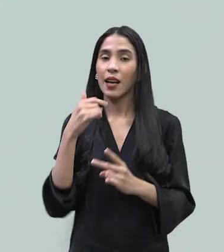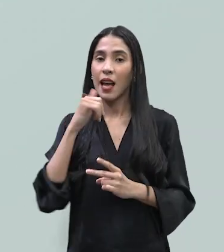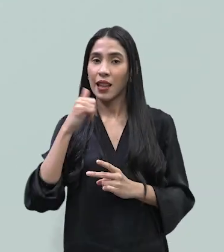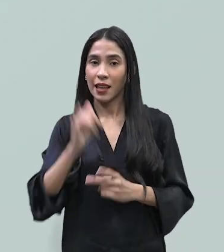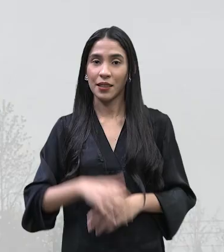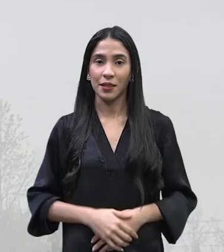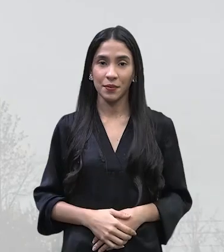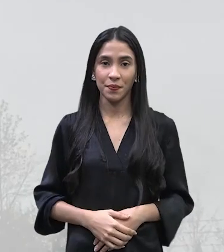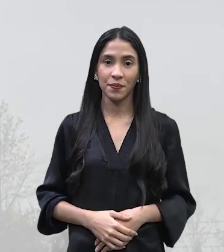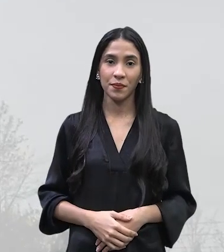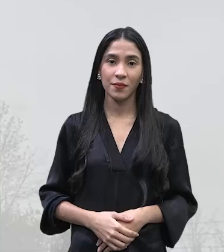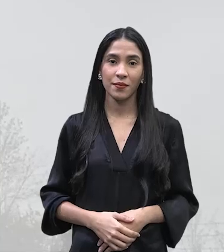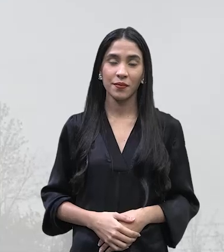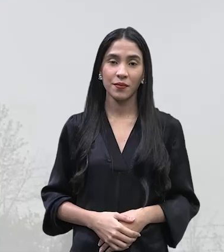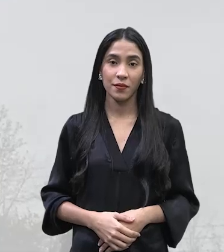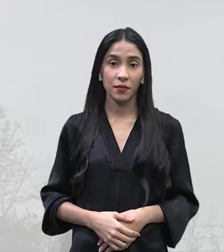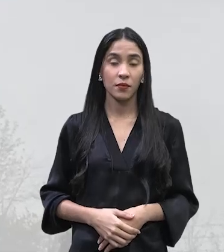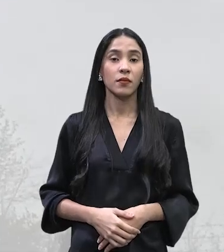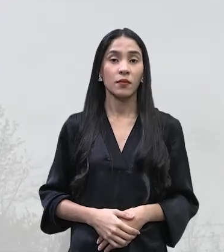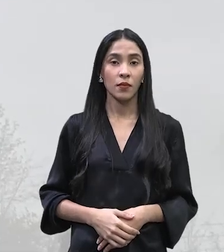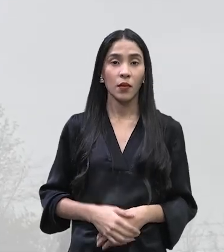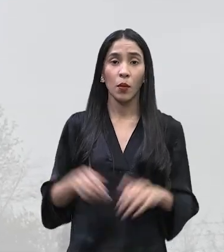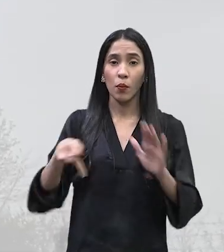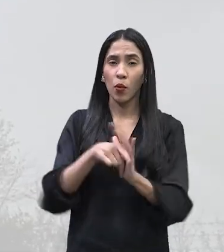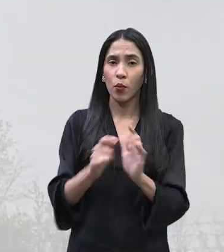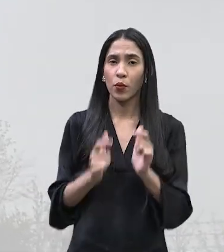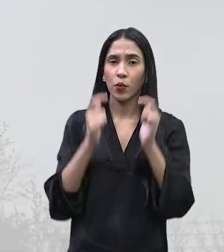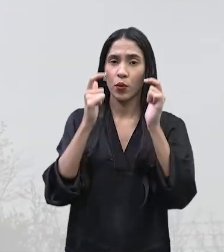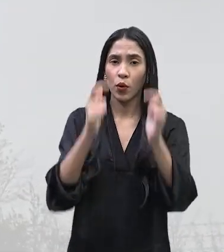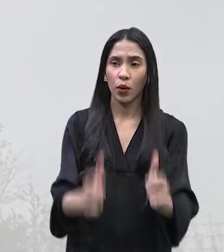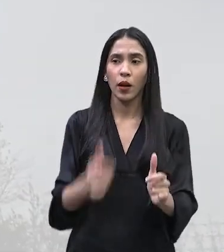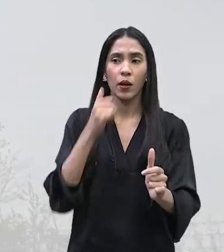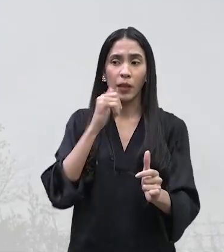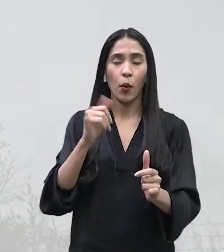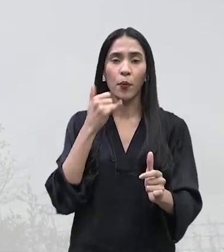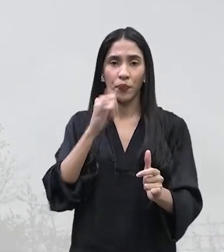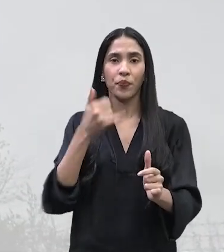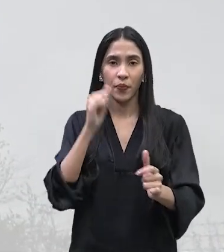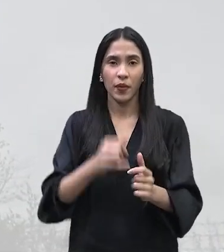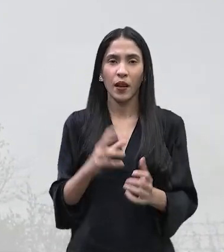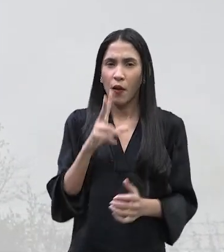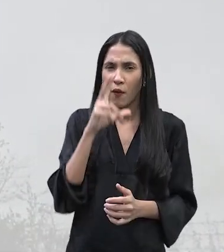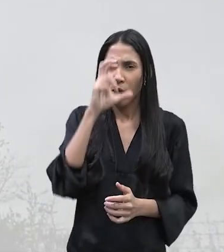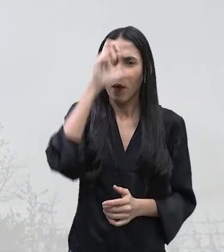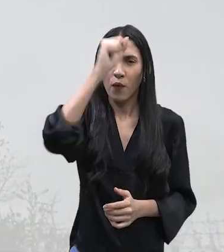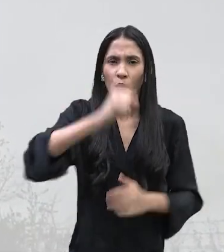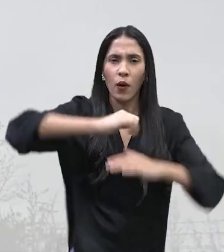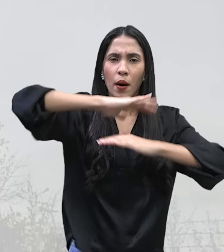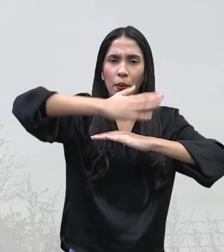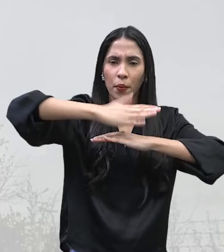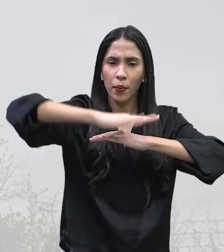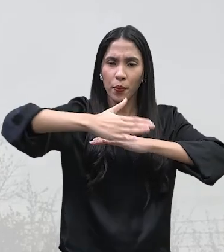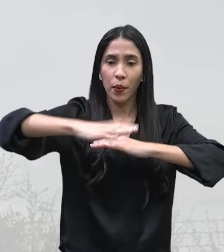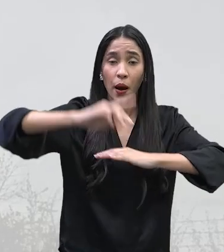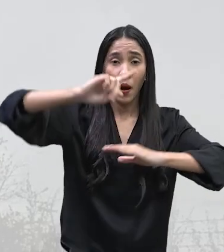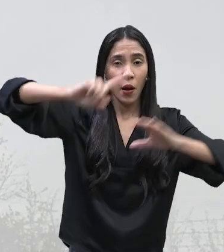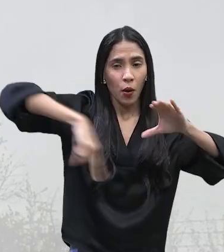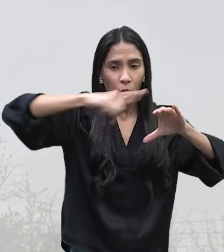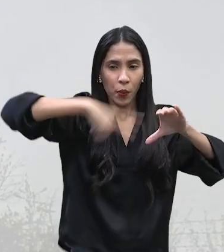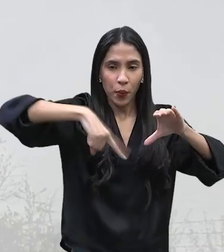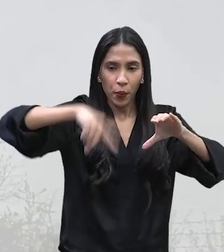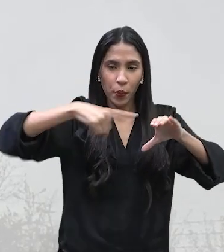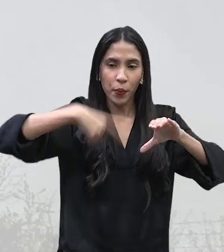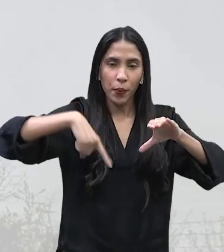energia elétrica. Na usina hidrelétrica, a força da água do rio faz a turbina